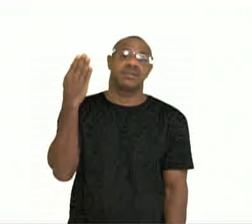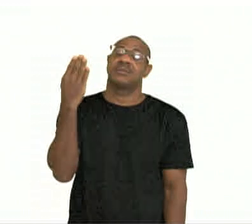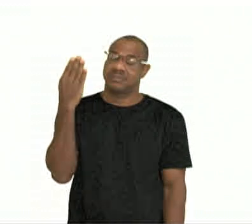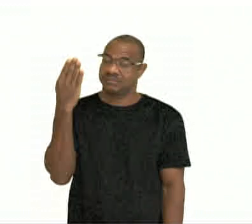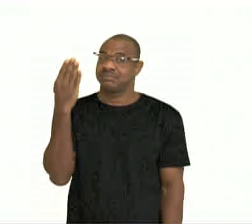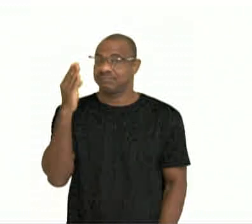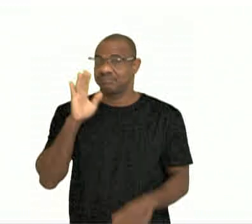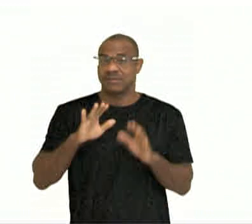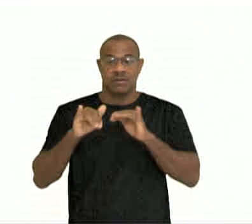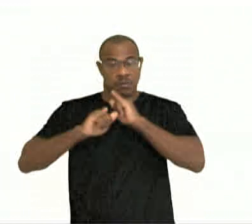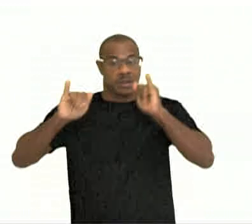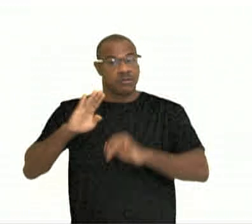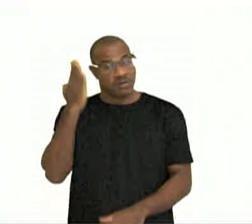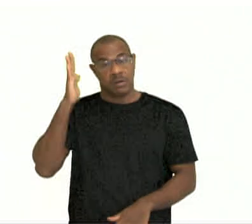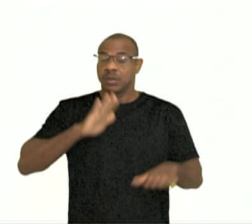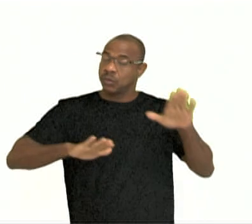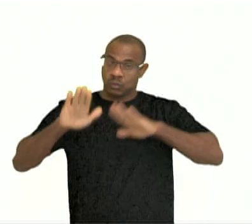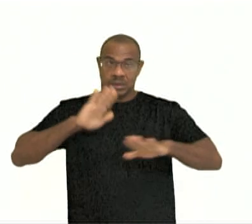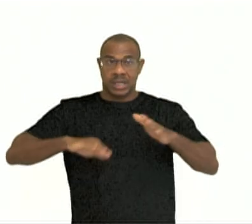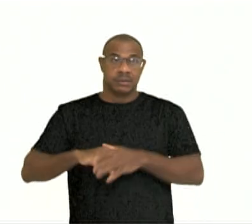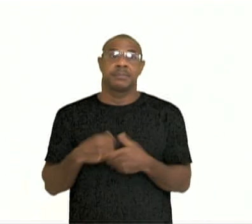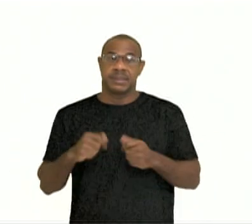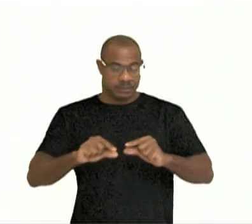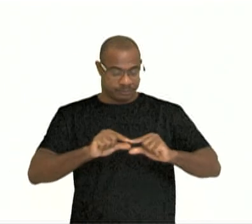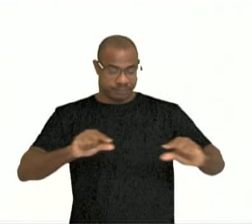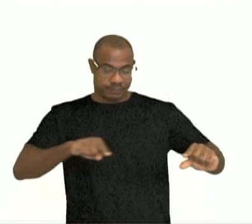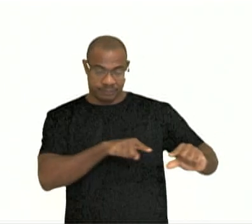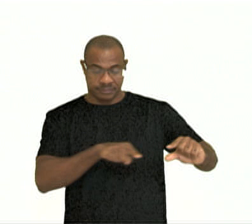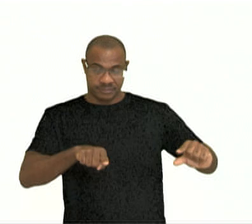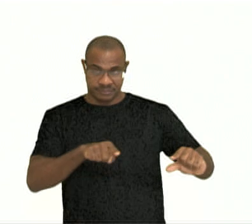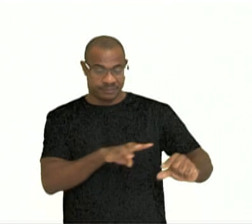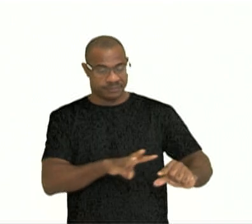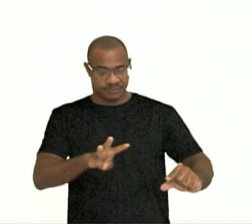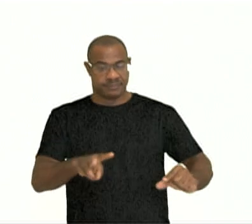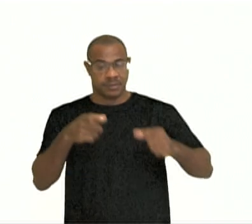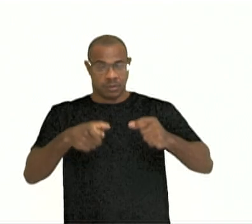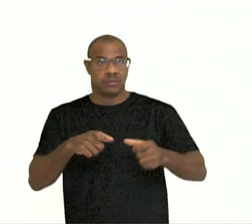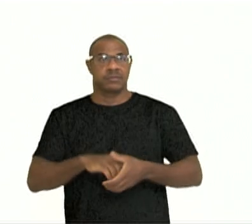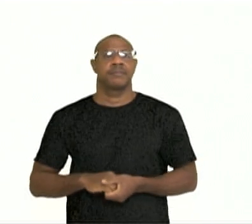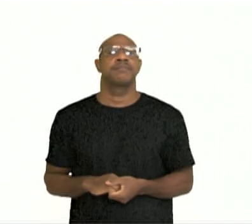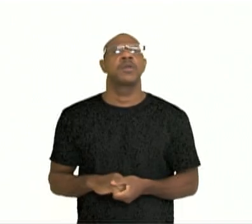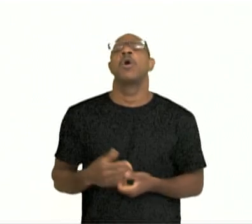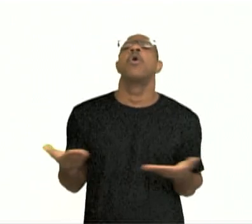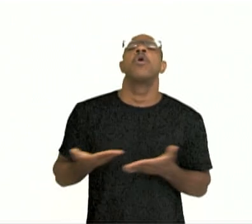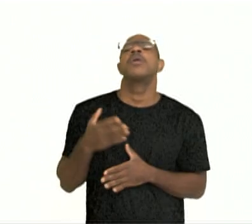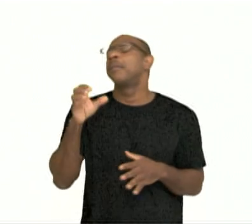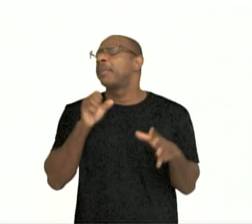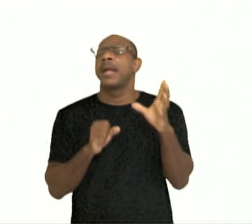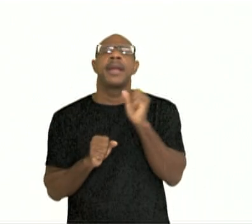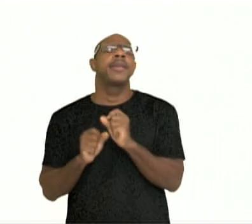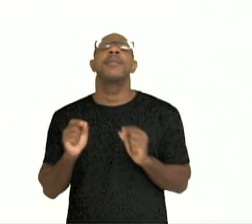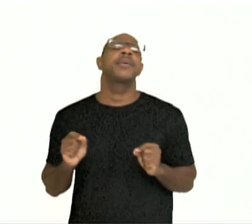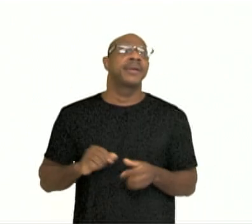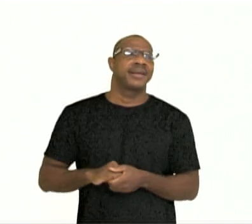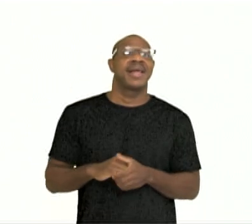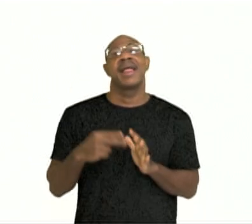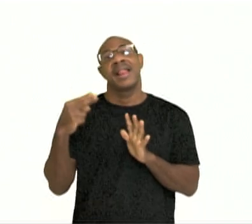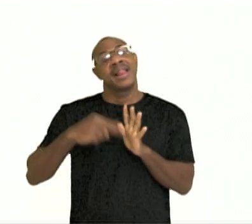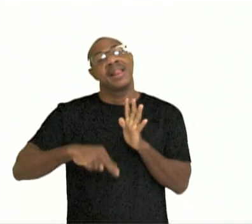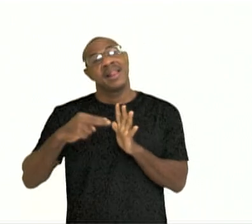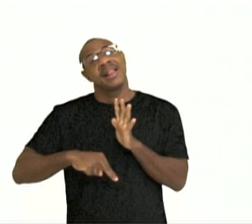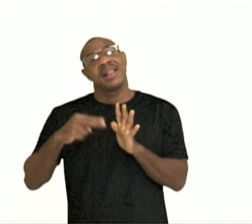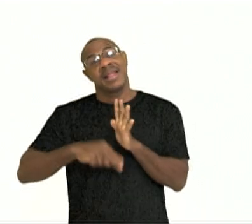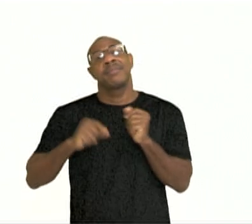dessa maneira. E, claro, consultando a fonte. O que aprendemos? Lemos algumas notícias